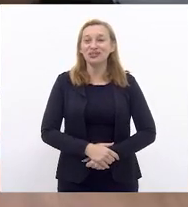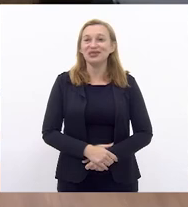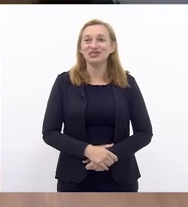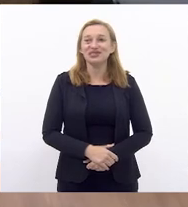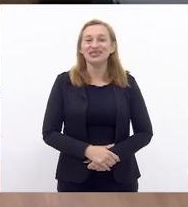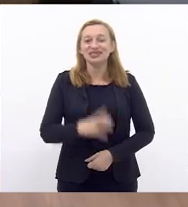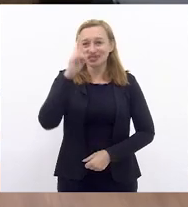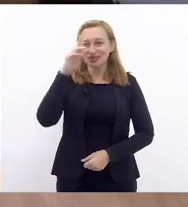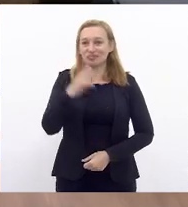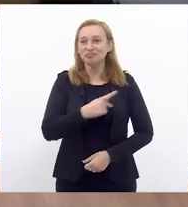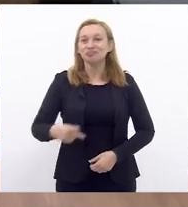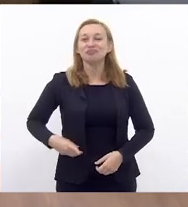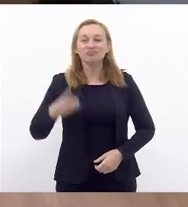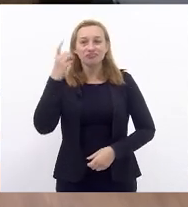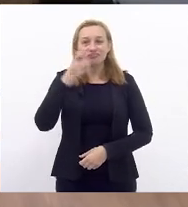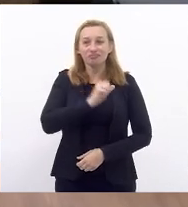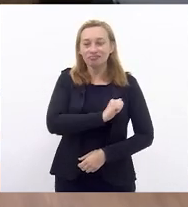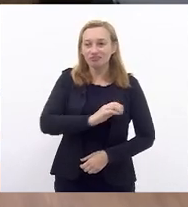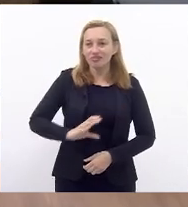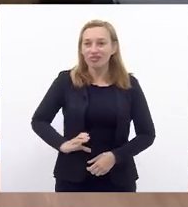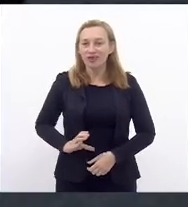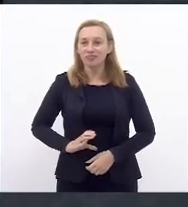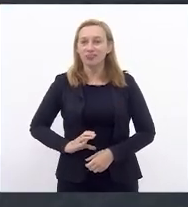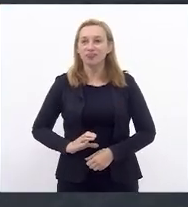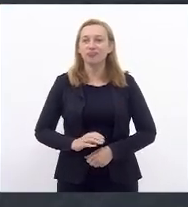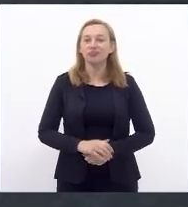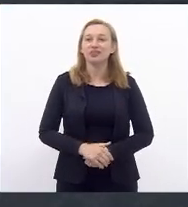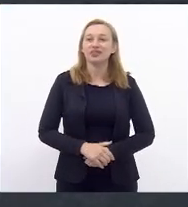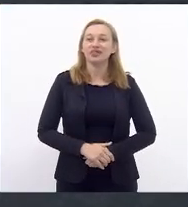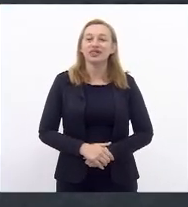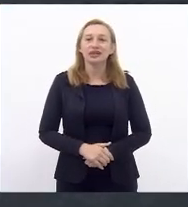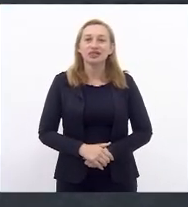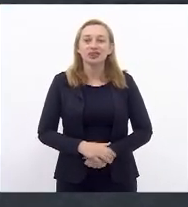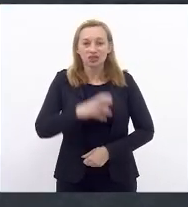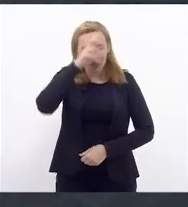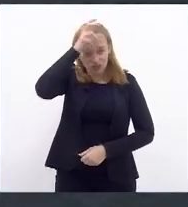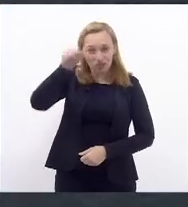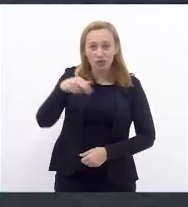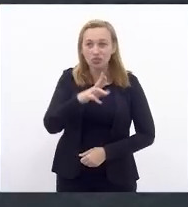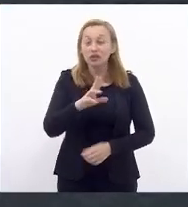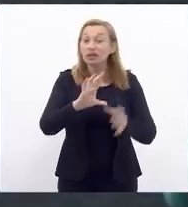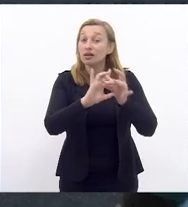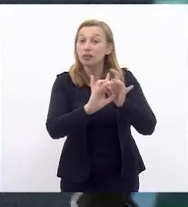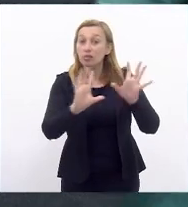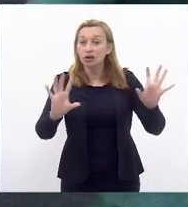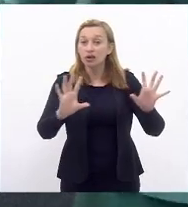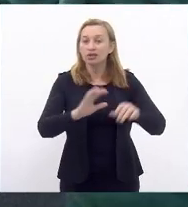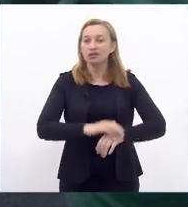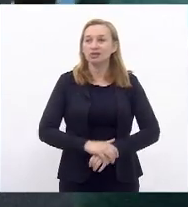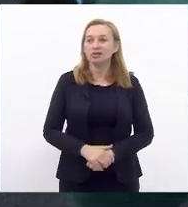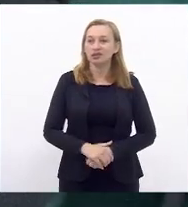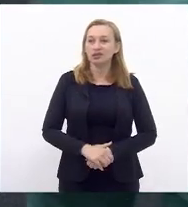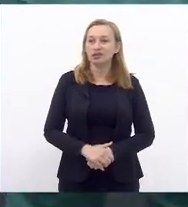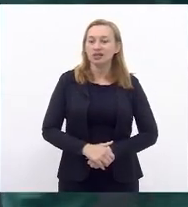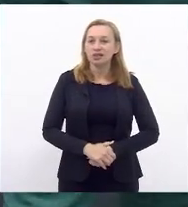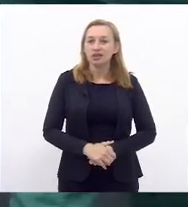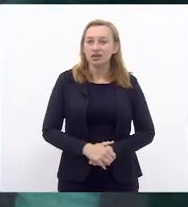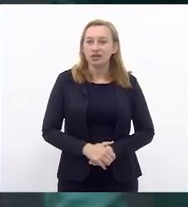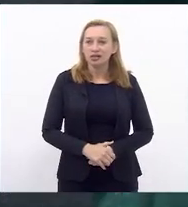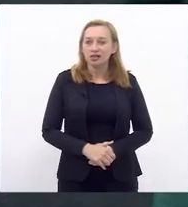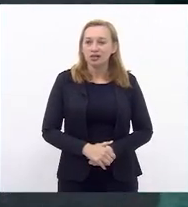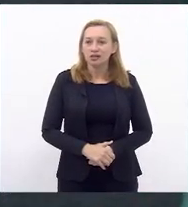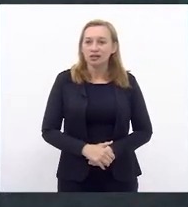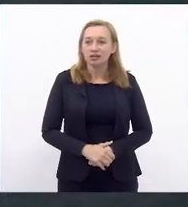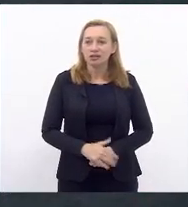Senhor presidente André Ciliano, senhora secretária deputada Tiaju, democracia é saber perder